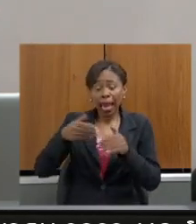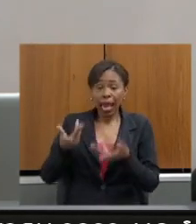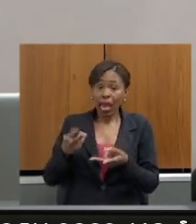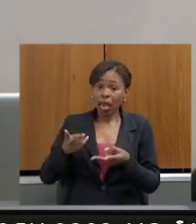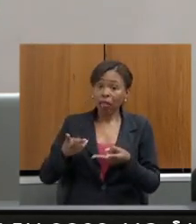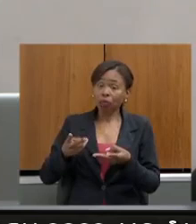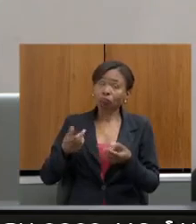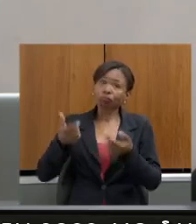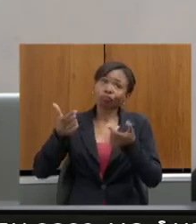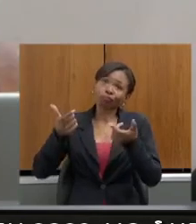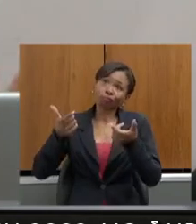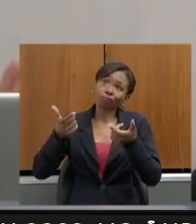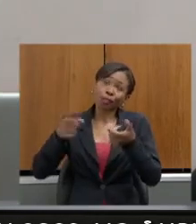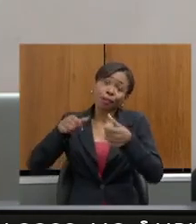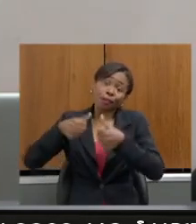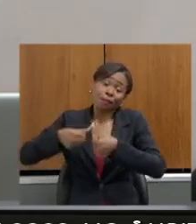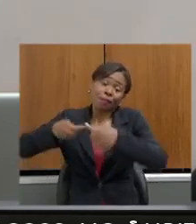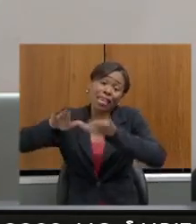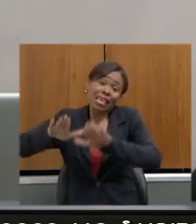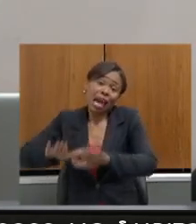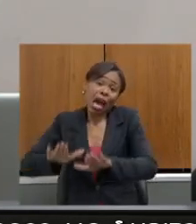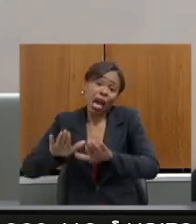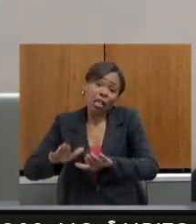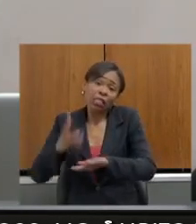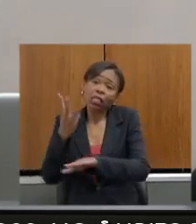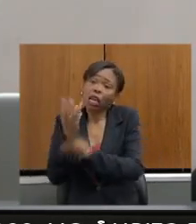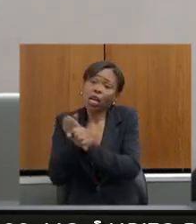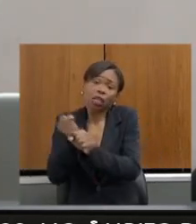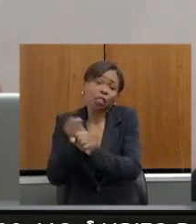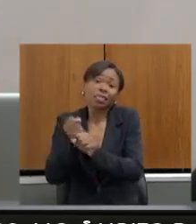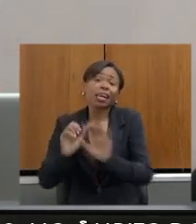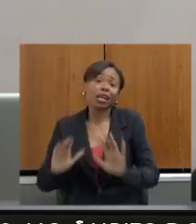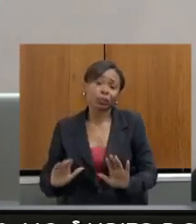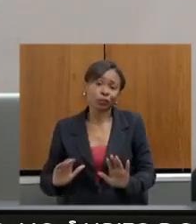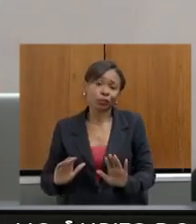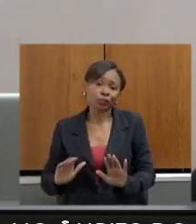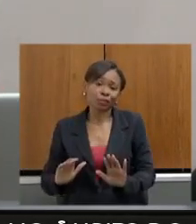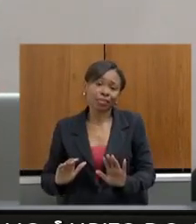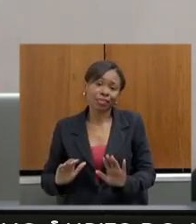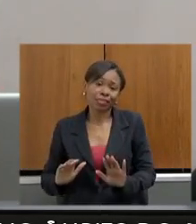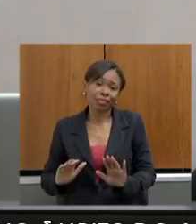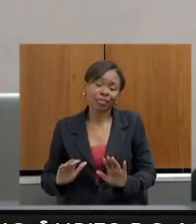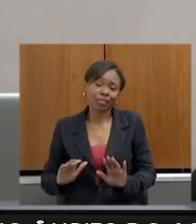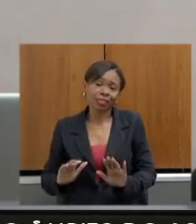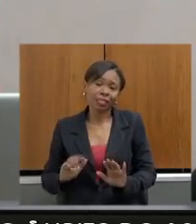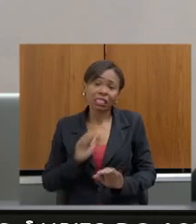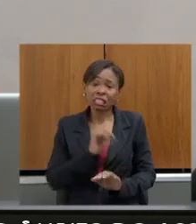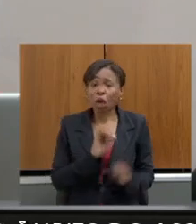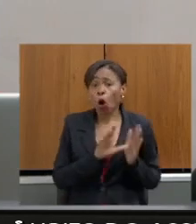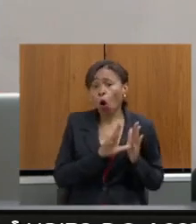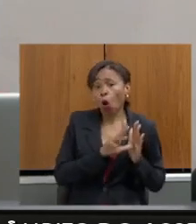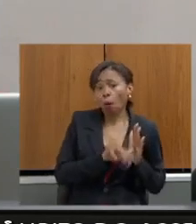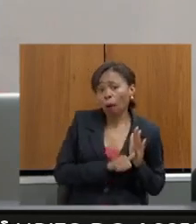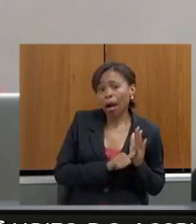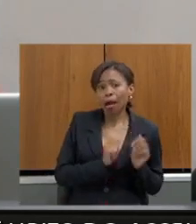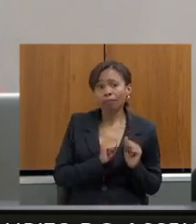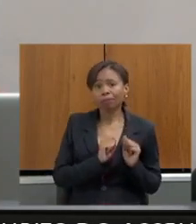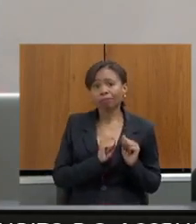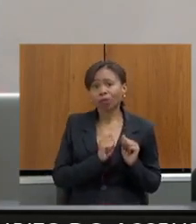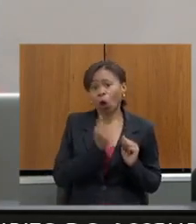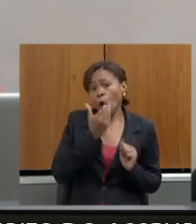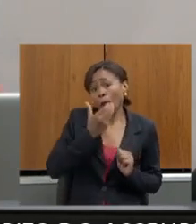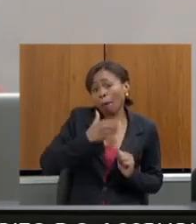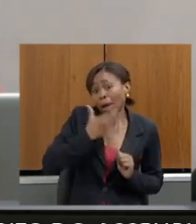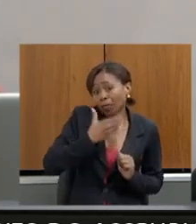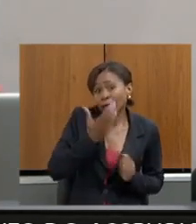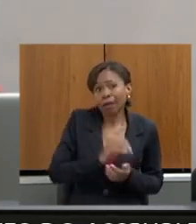privativa de interação máximo três anos 300 falo um furto de uma maçã em Fuga o